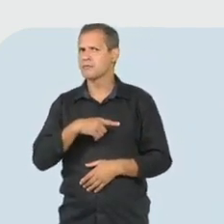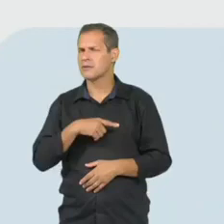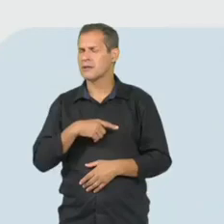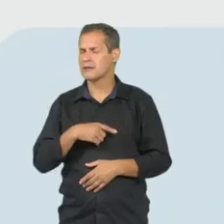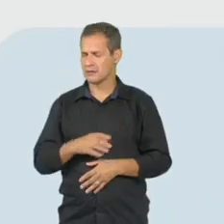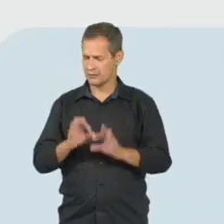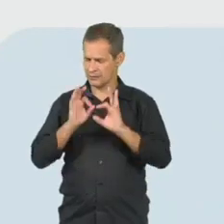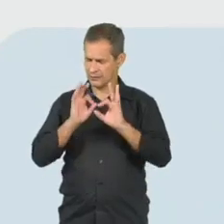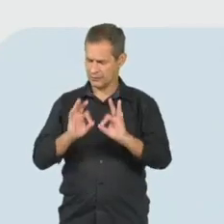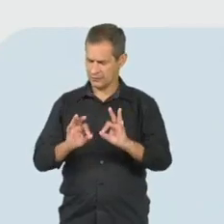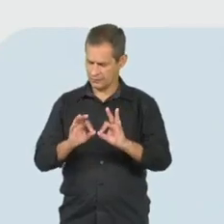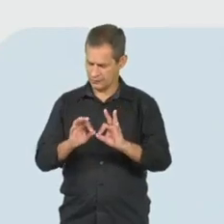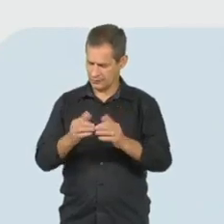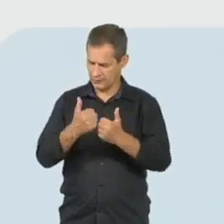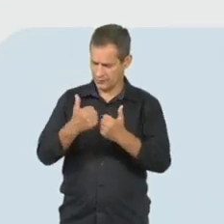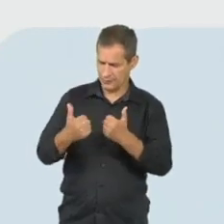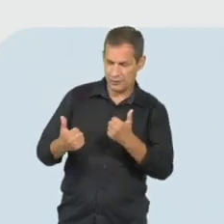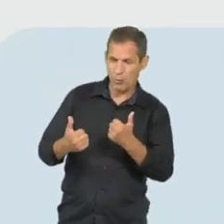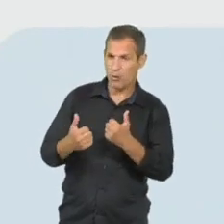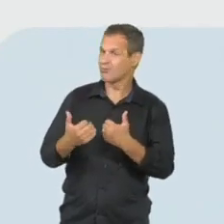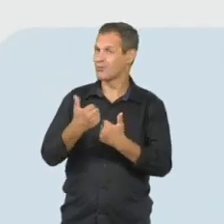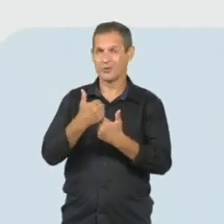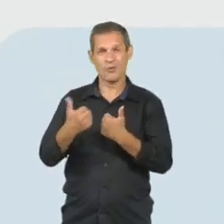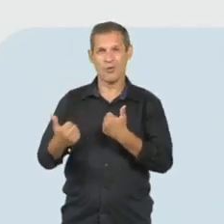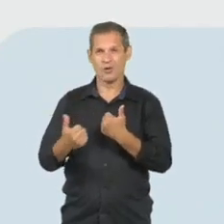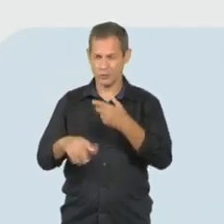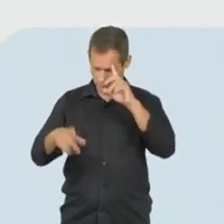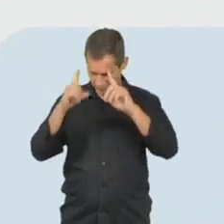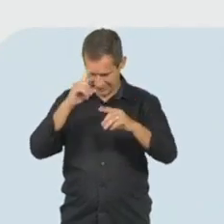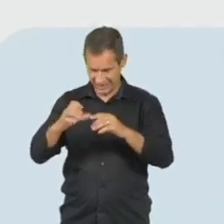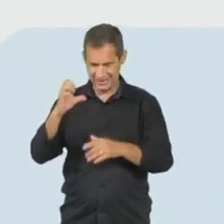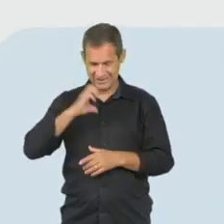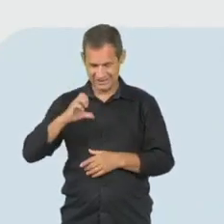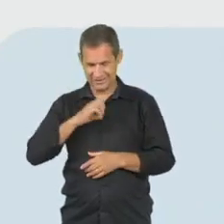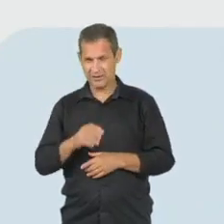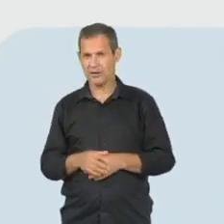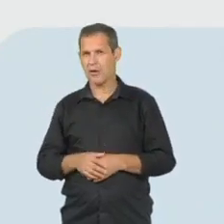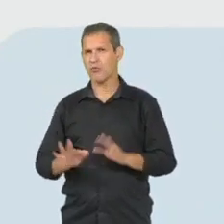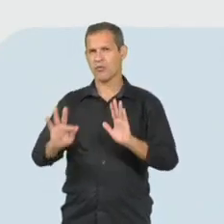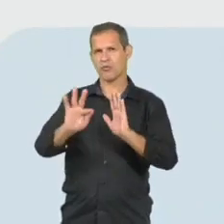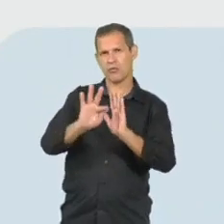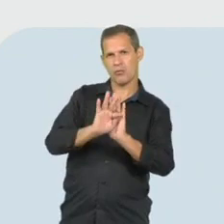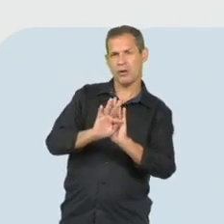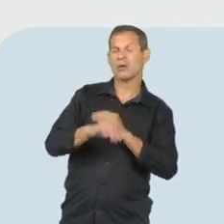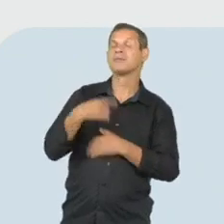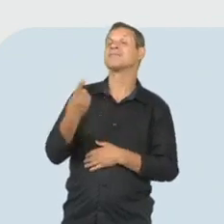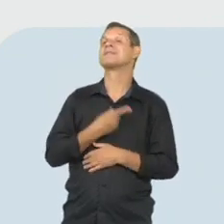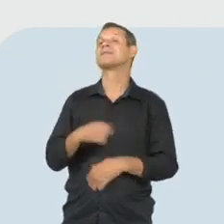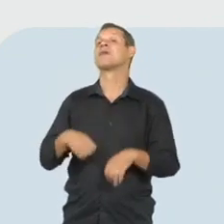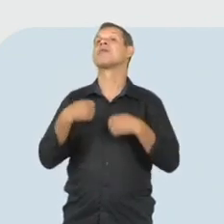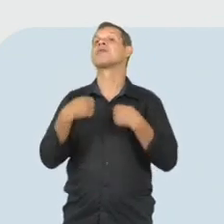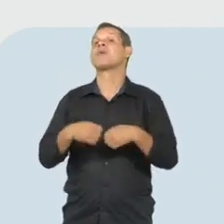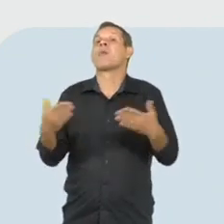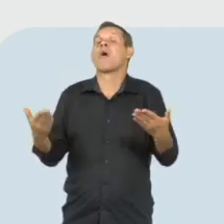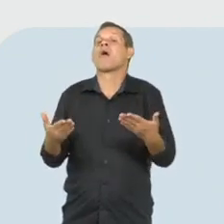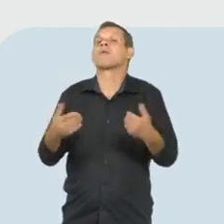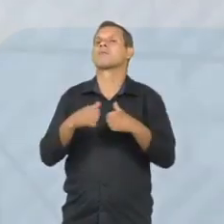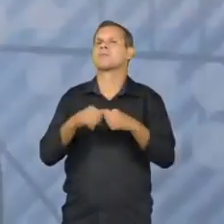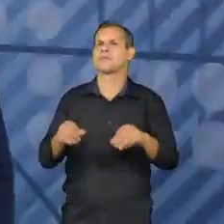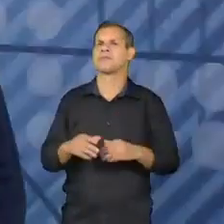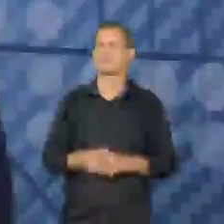evidências que apoiem ou não uma hipótese estatística formulada. Então, o que a gente pretende agora com